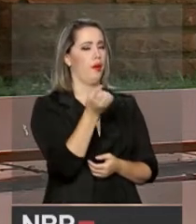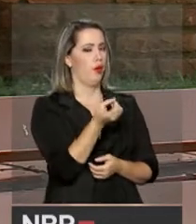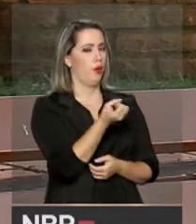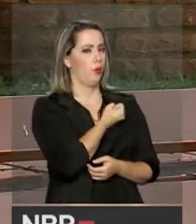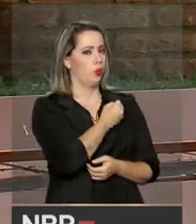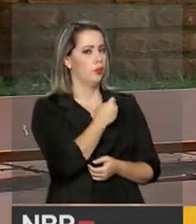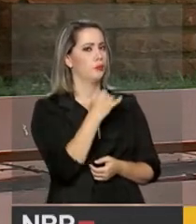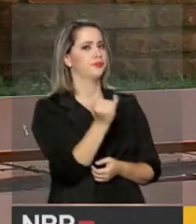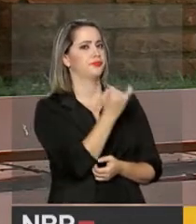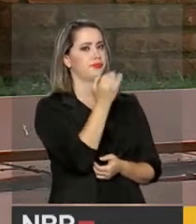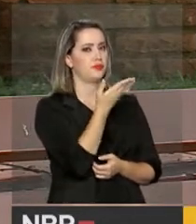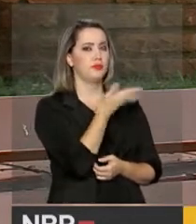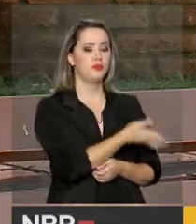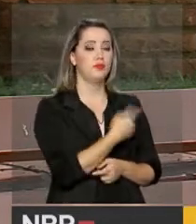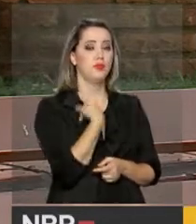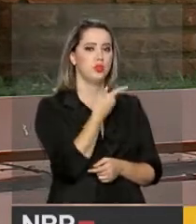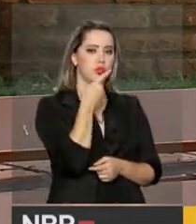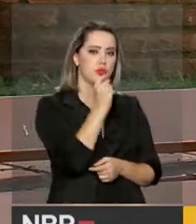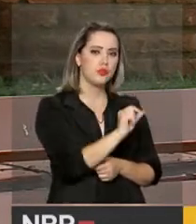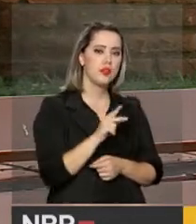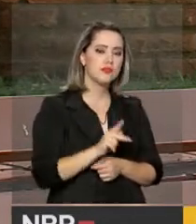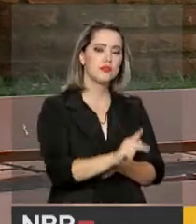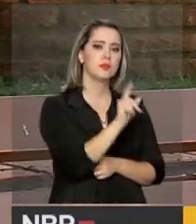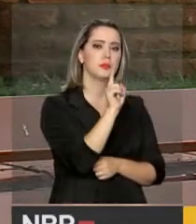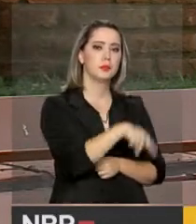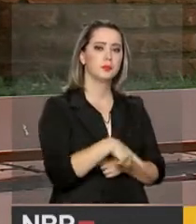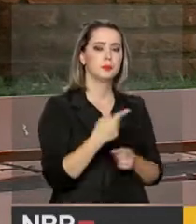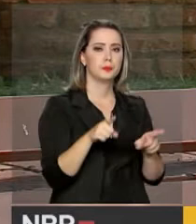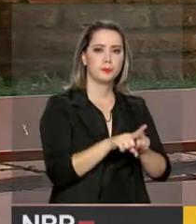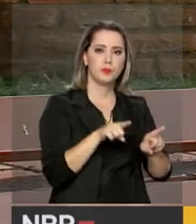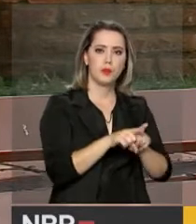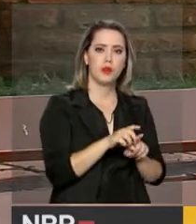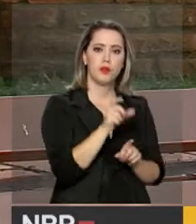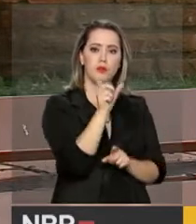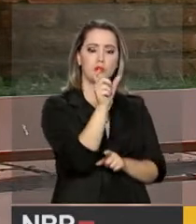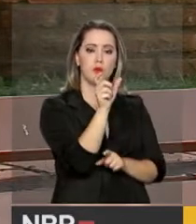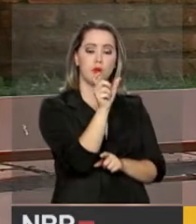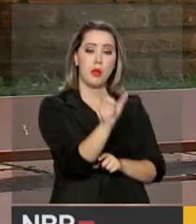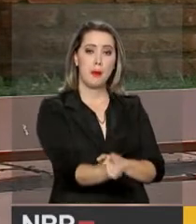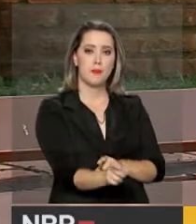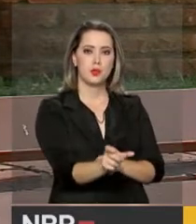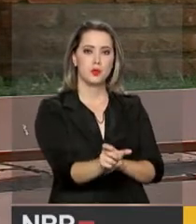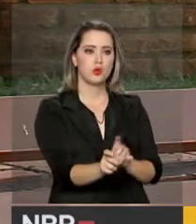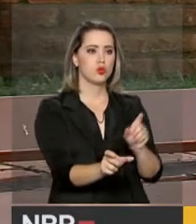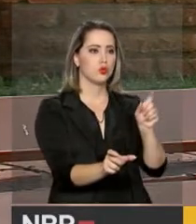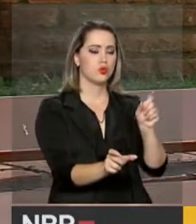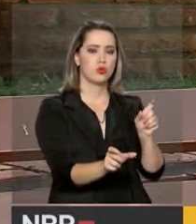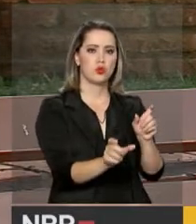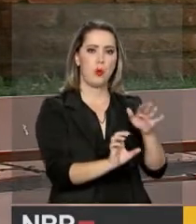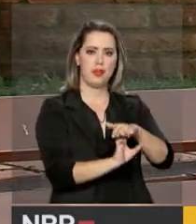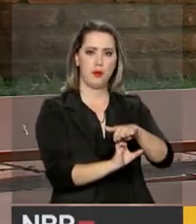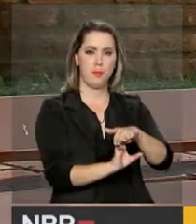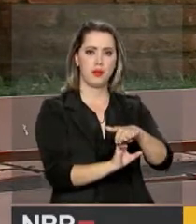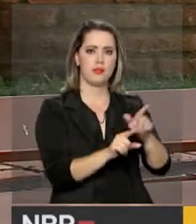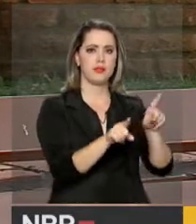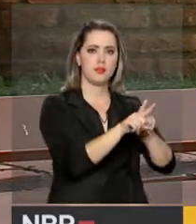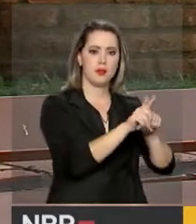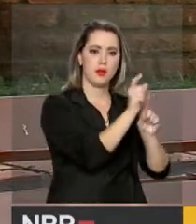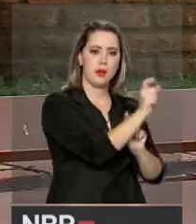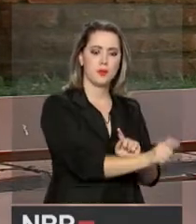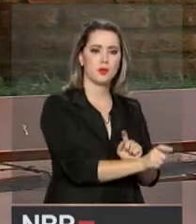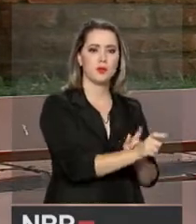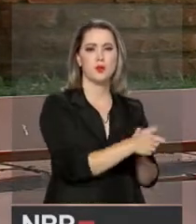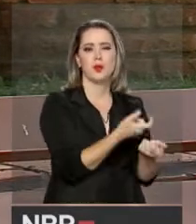questão que a gente gostaria de ressaltar é que tanto empregadores como trabalhadores não deveriam